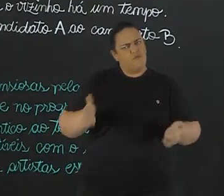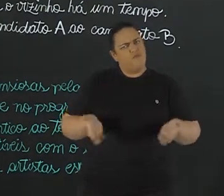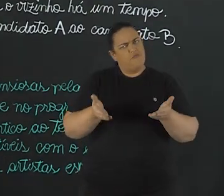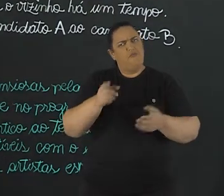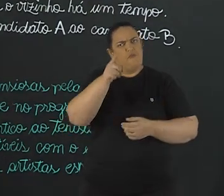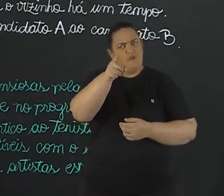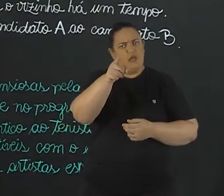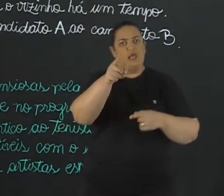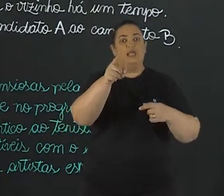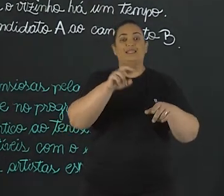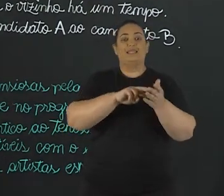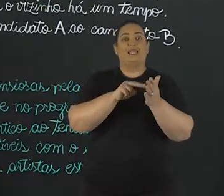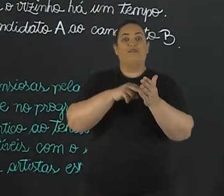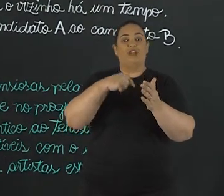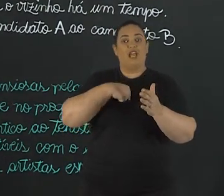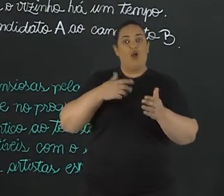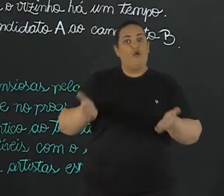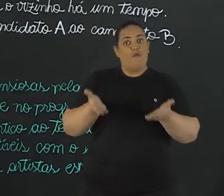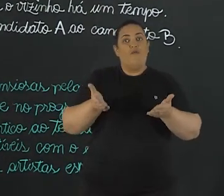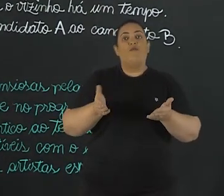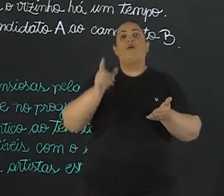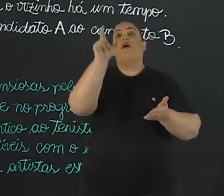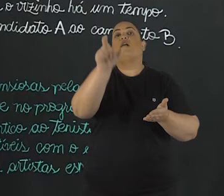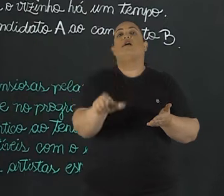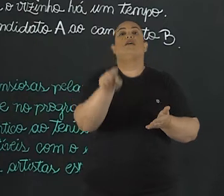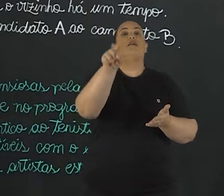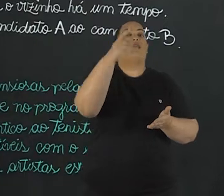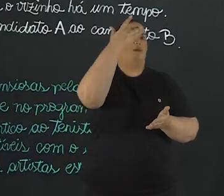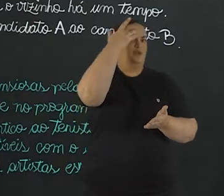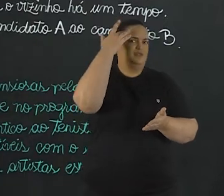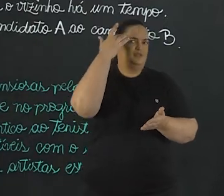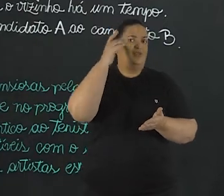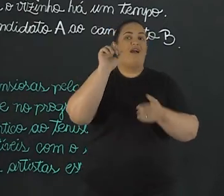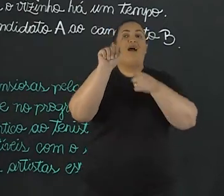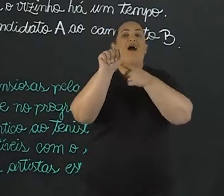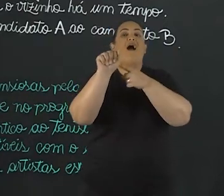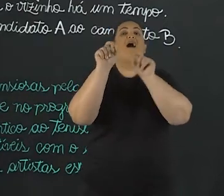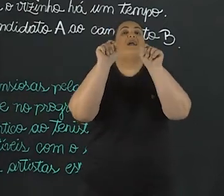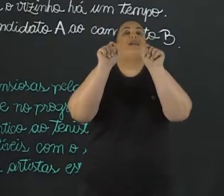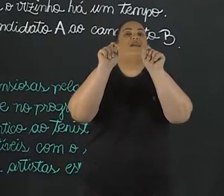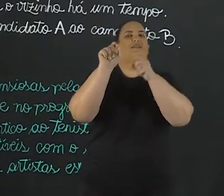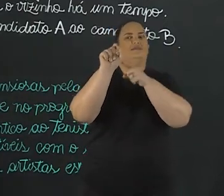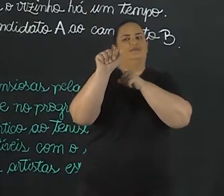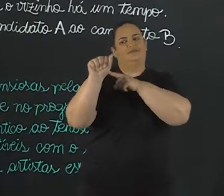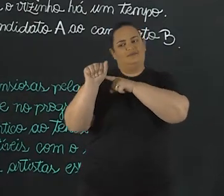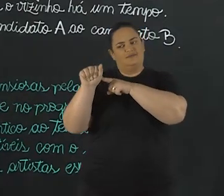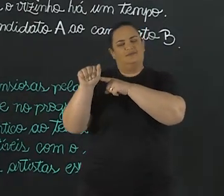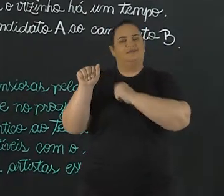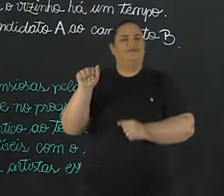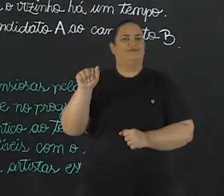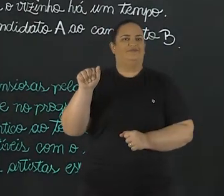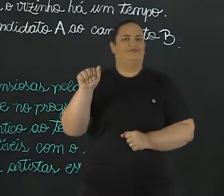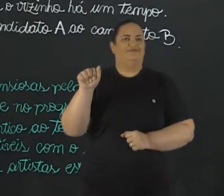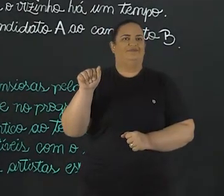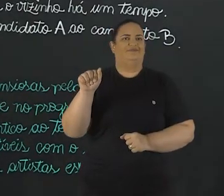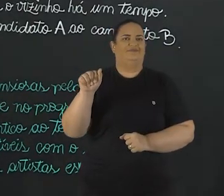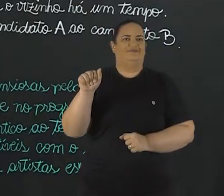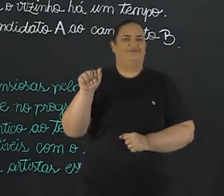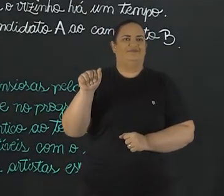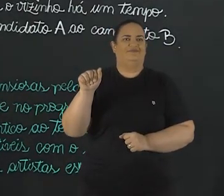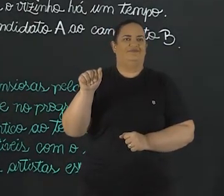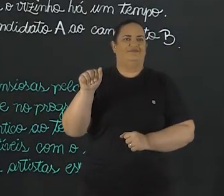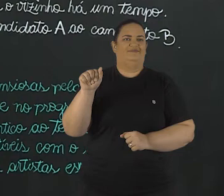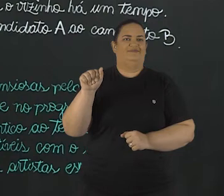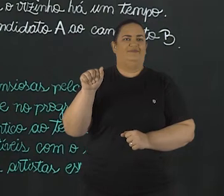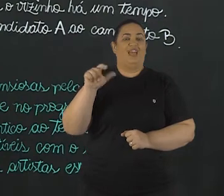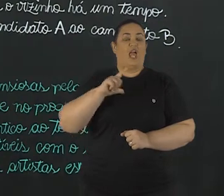caso, nós temos uma construção aqui do verbo agradar. Eu não agradei ao meu professor. Nesse caso, nós temos então uma